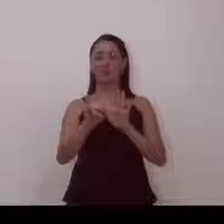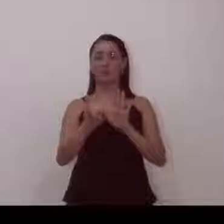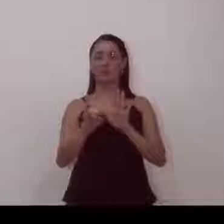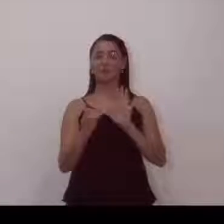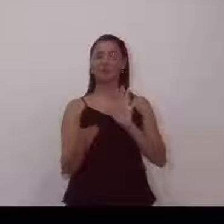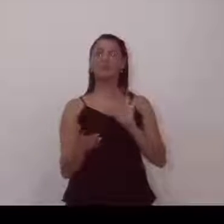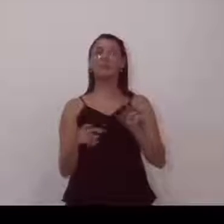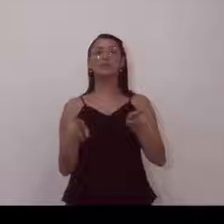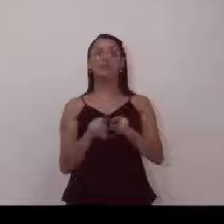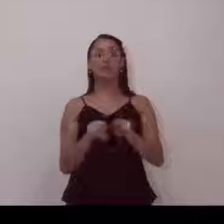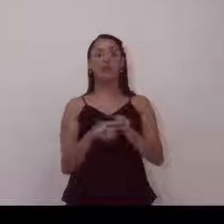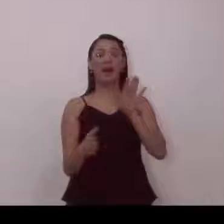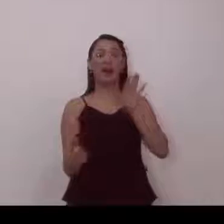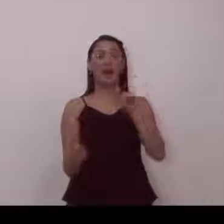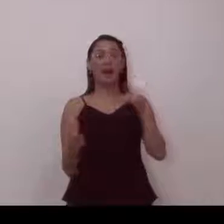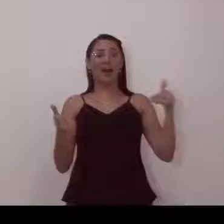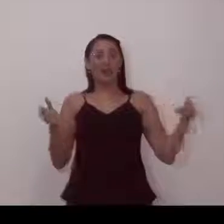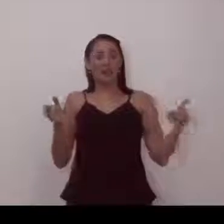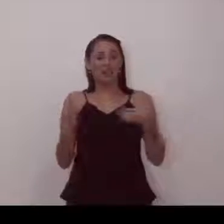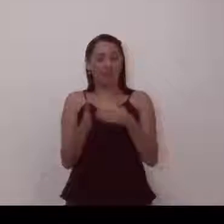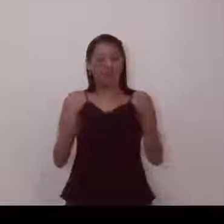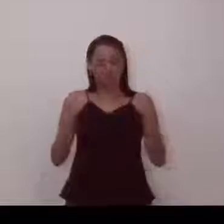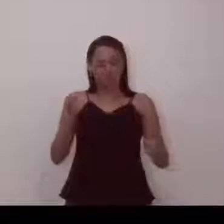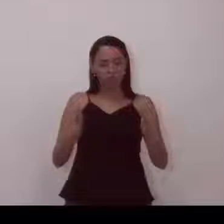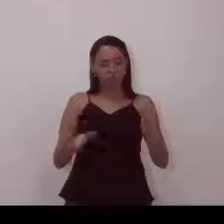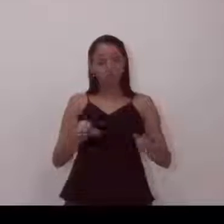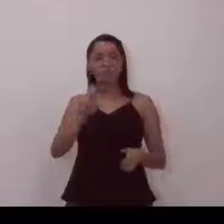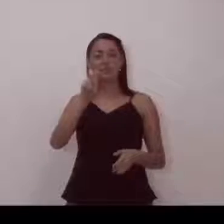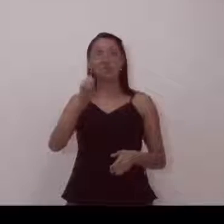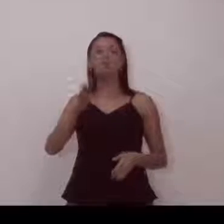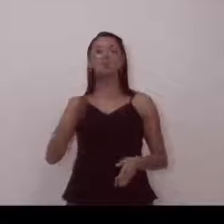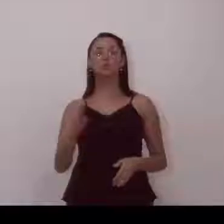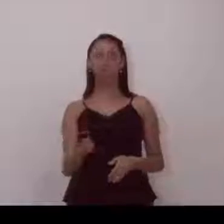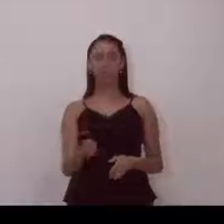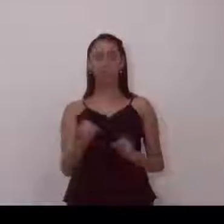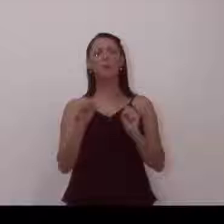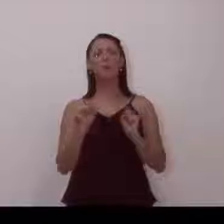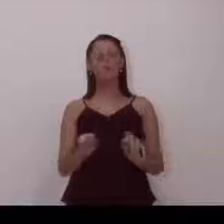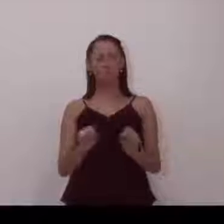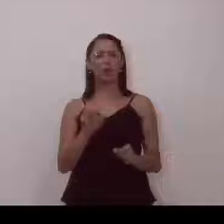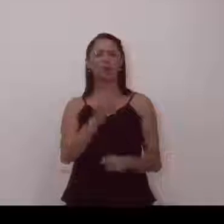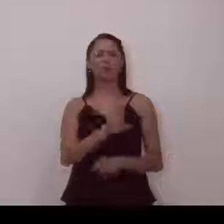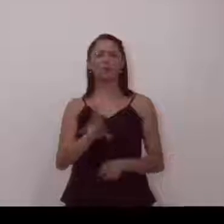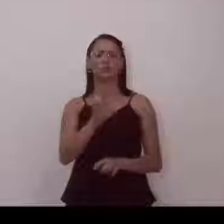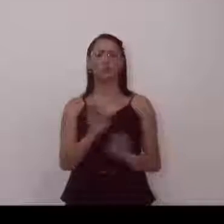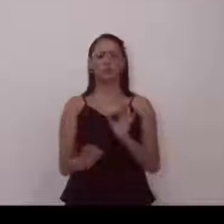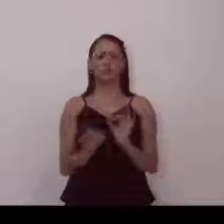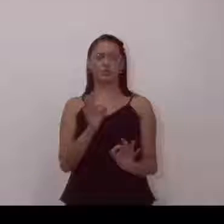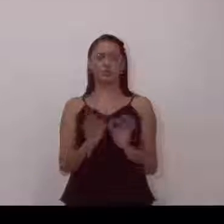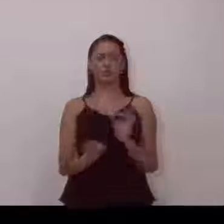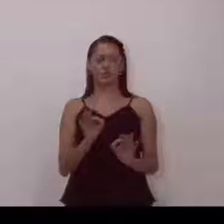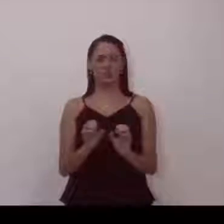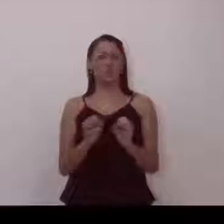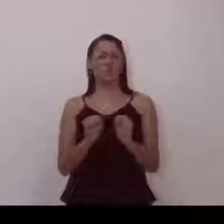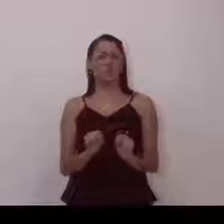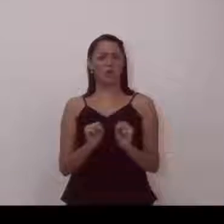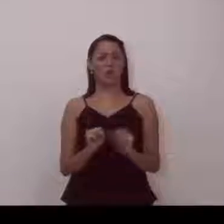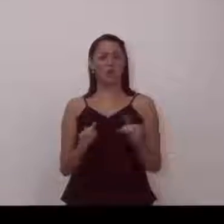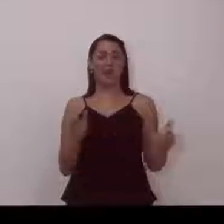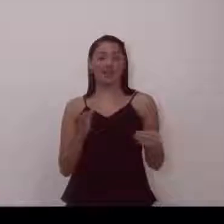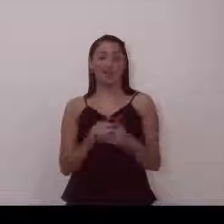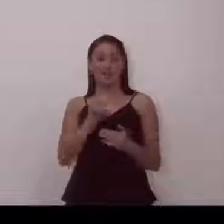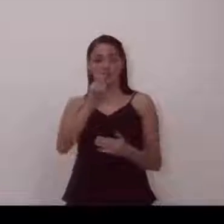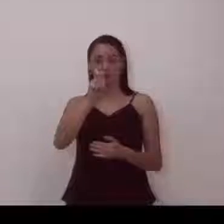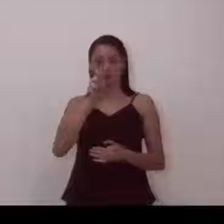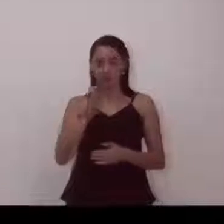até o valor de 5 milhões o Poder Executivo pode utilizar, né? Ficou muito claro para mim a explicação técnica. Pode utilizar até 5